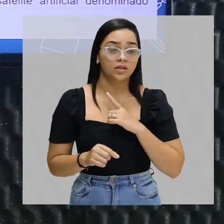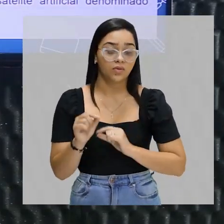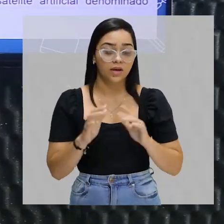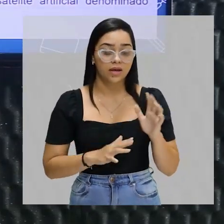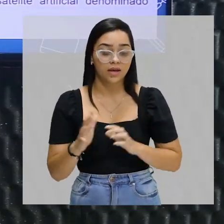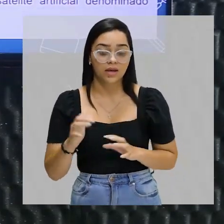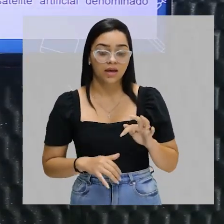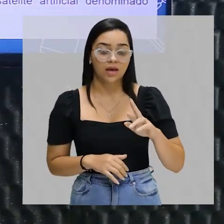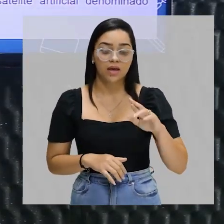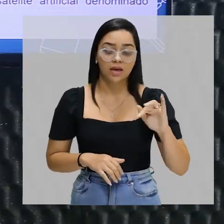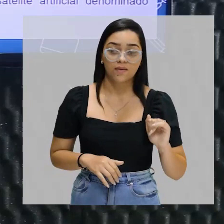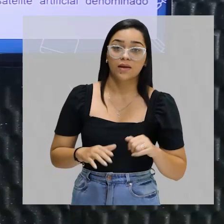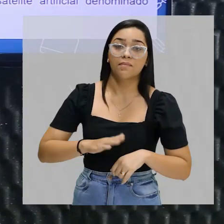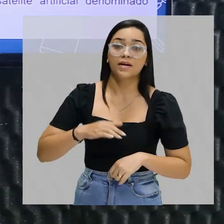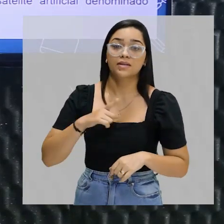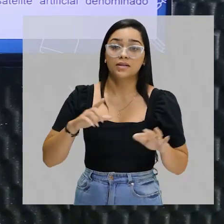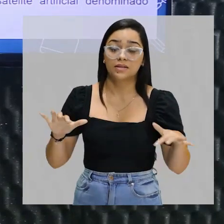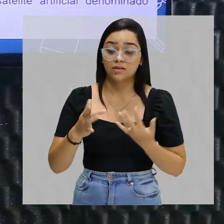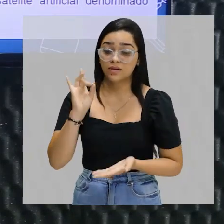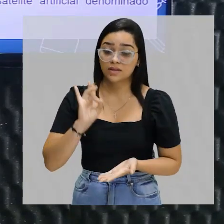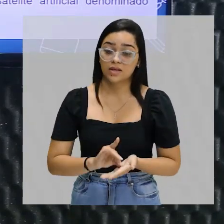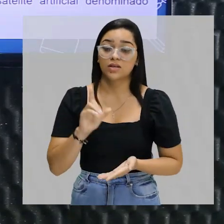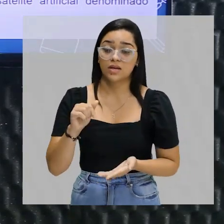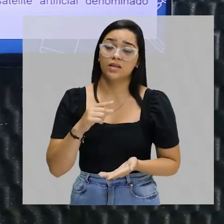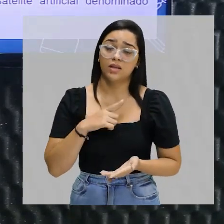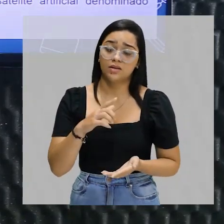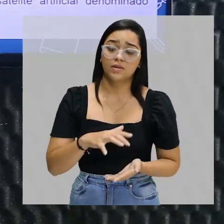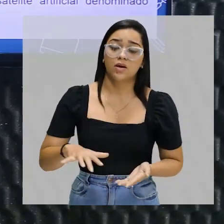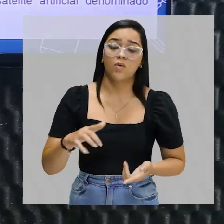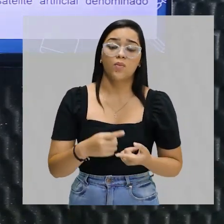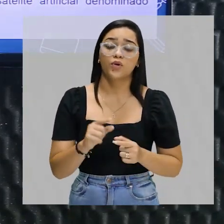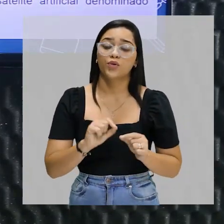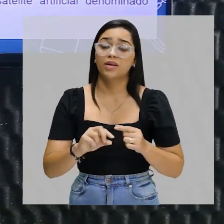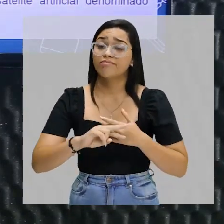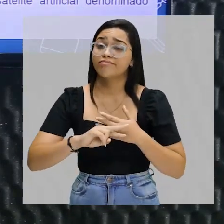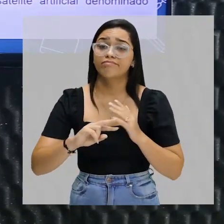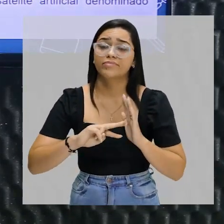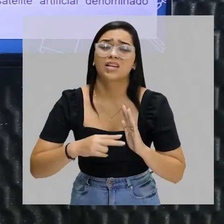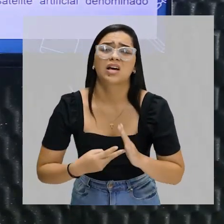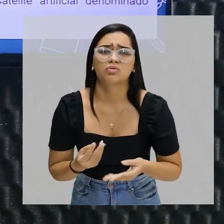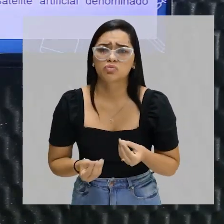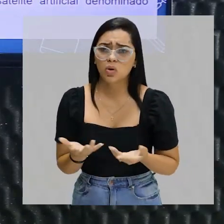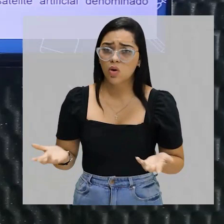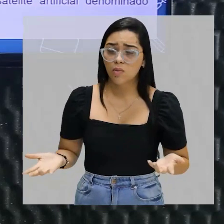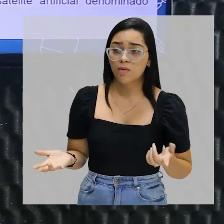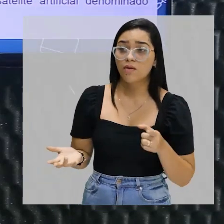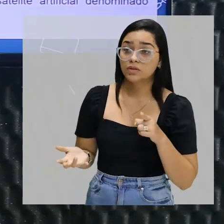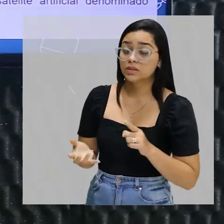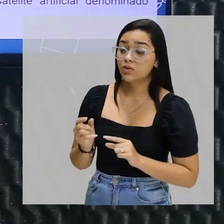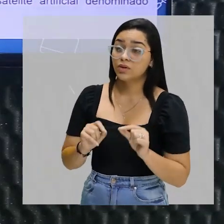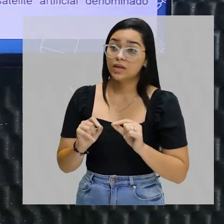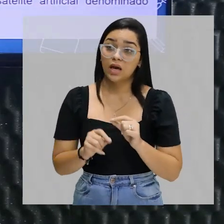Guerra Fria um dos principais elementos que mais chama atenção de fato é a corrida espacial porque ela era muito simbólica Como assim Marcos